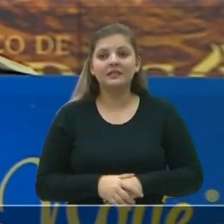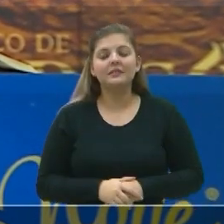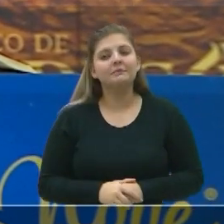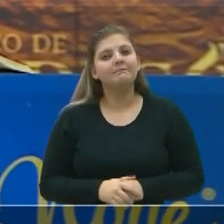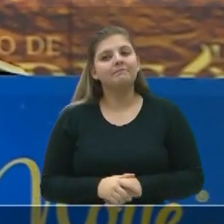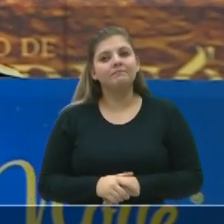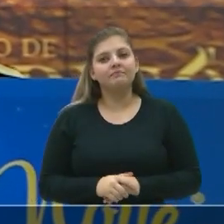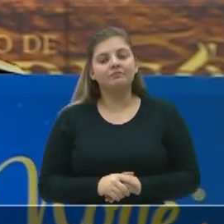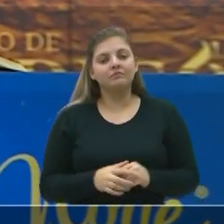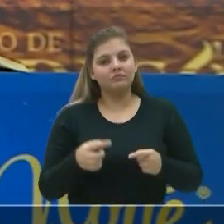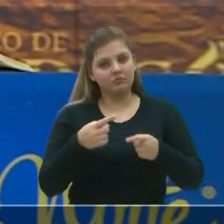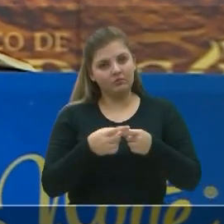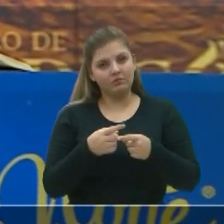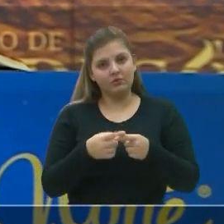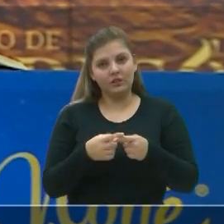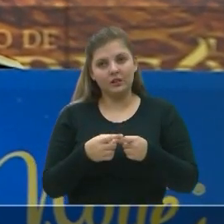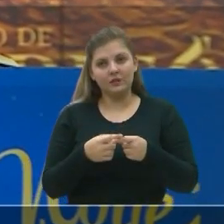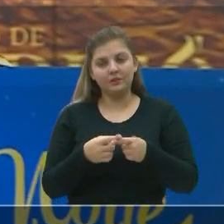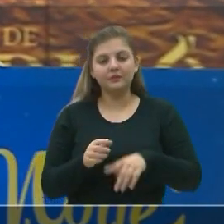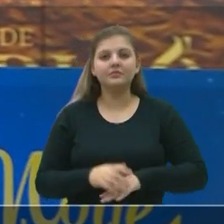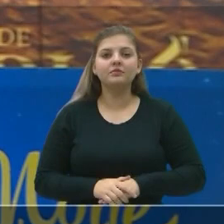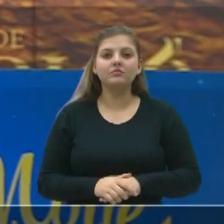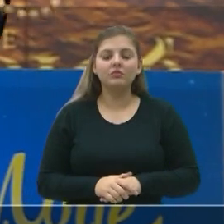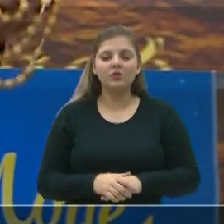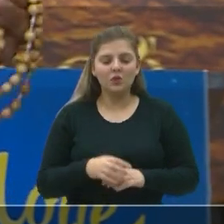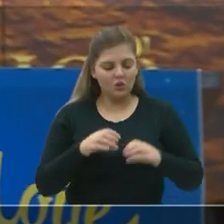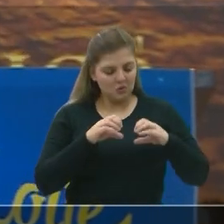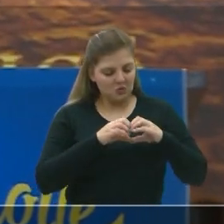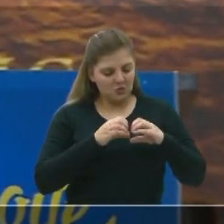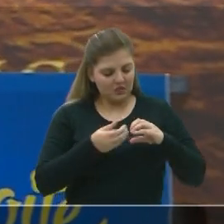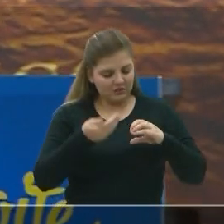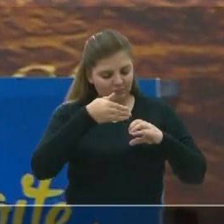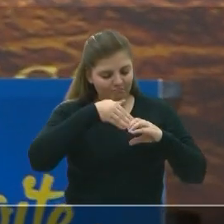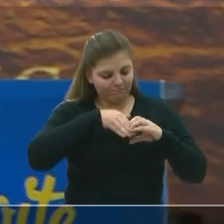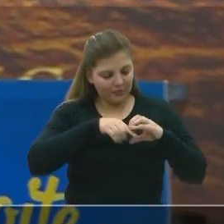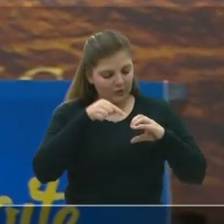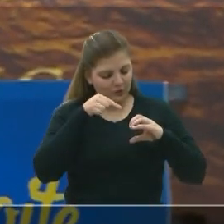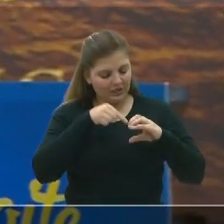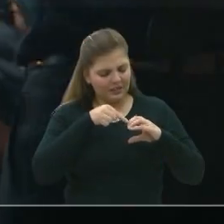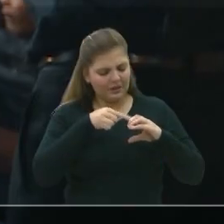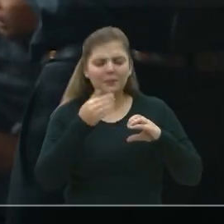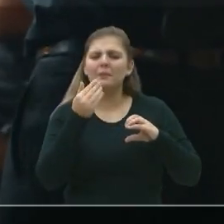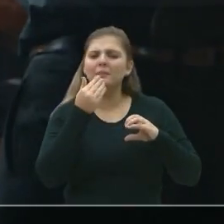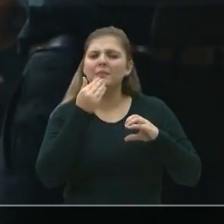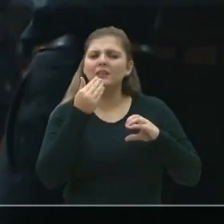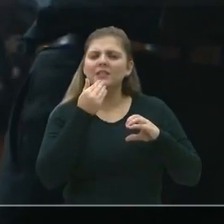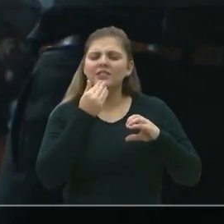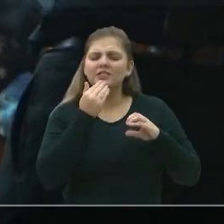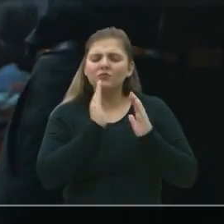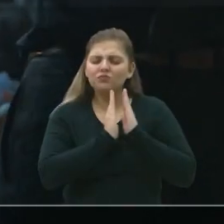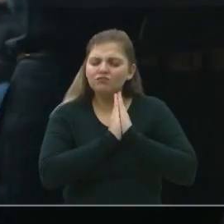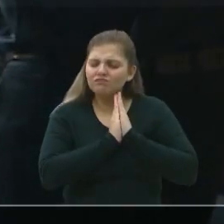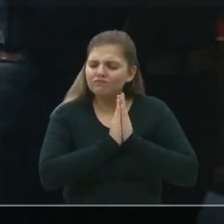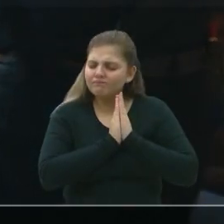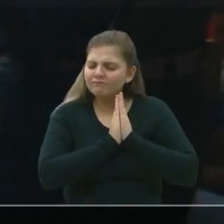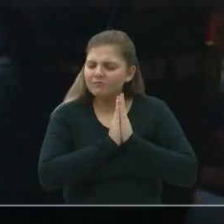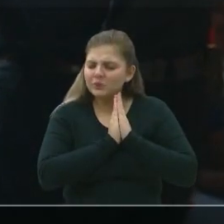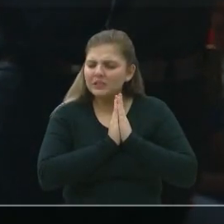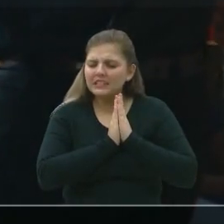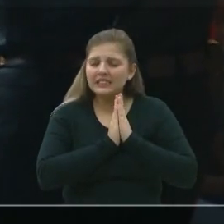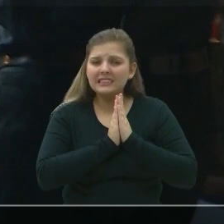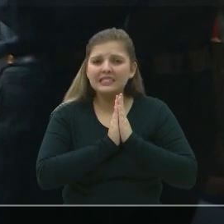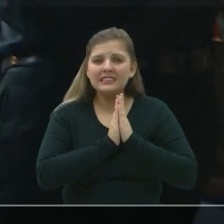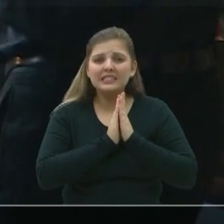porque no coração de cada um tem um pedido, né? Tem uma oração muito particular, algo que só